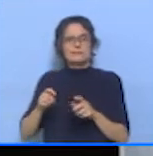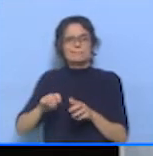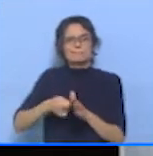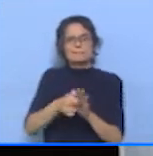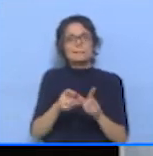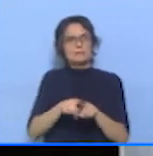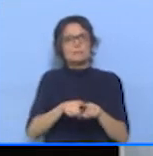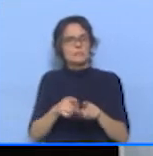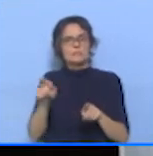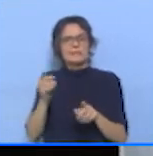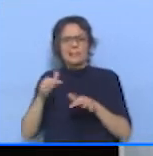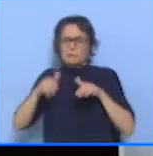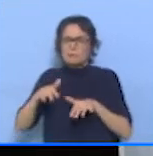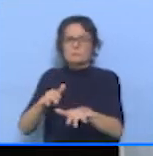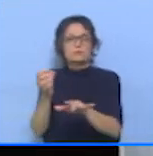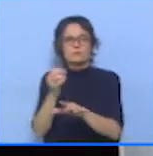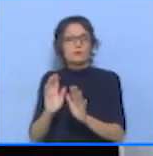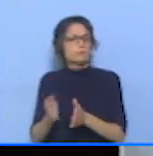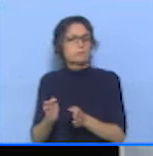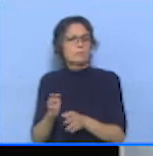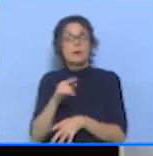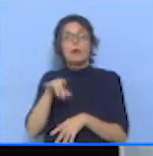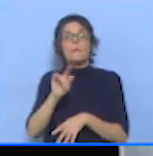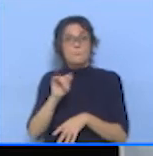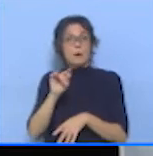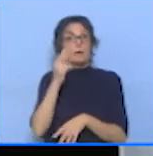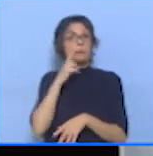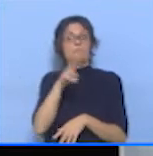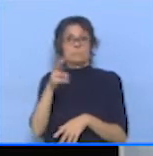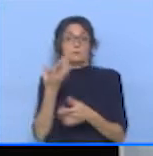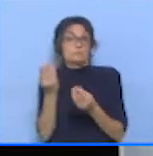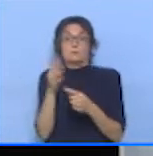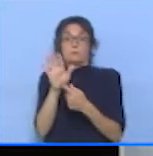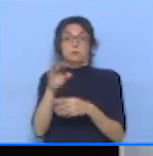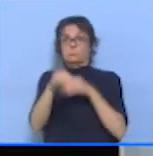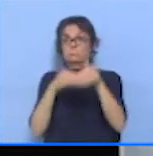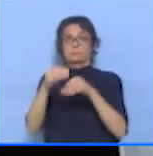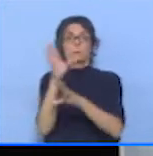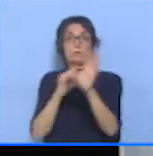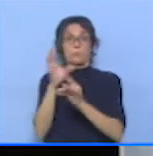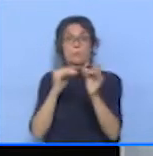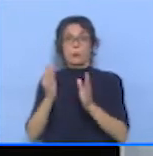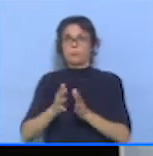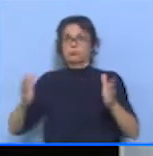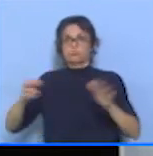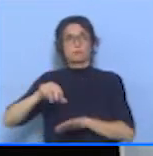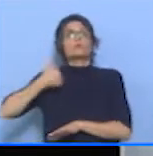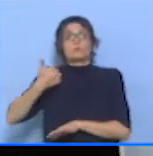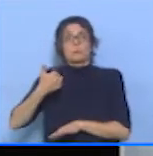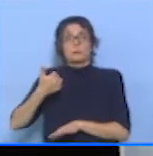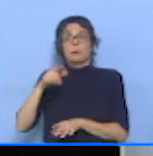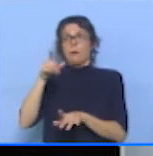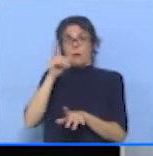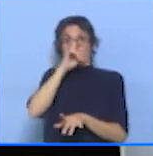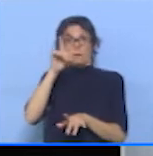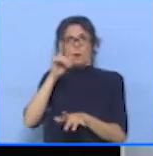nós assistimos mesmo nestas eleições europeias a um crescimento dos verdes que não é alheio a este movimento estudantil, por exemplo, na Alemanha, onde é